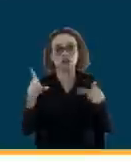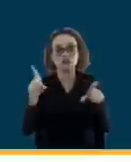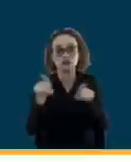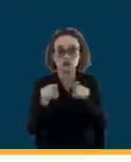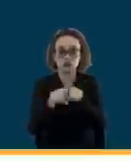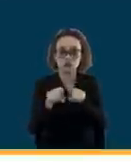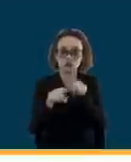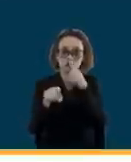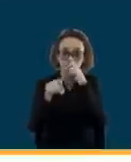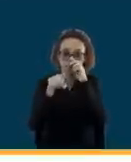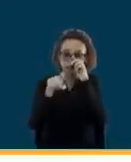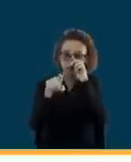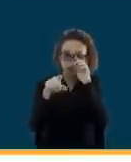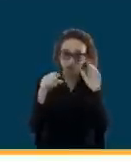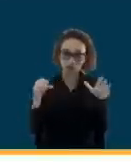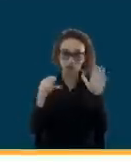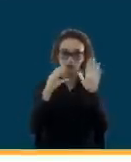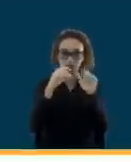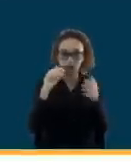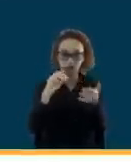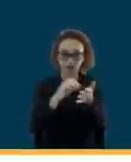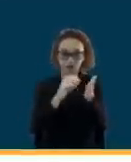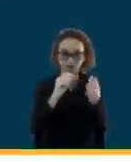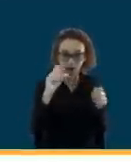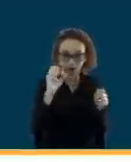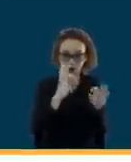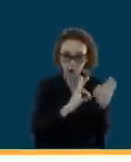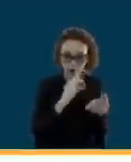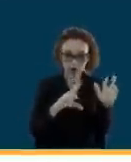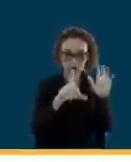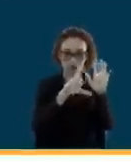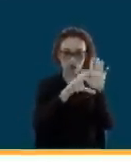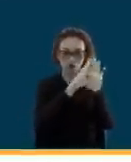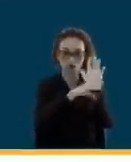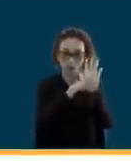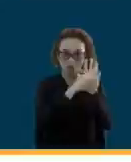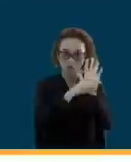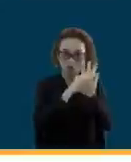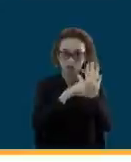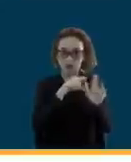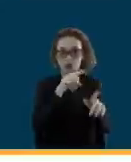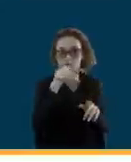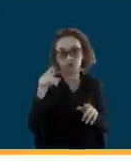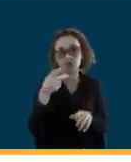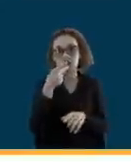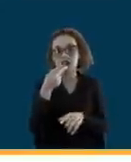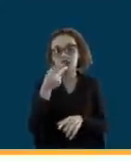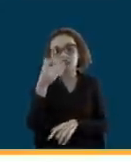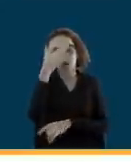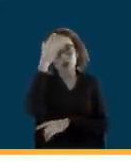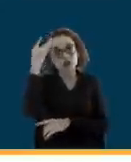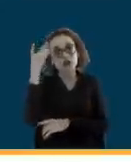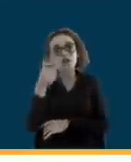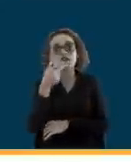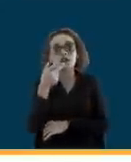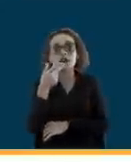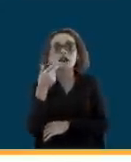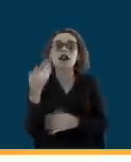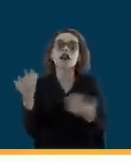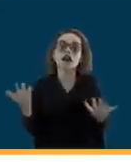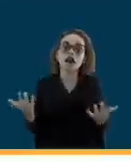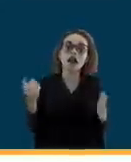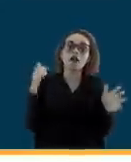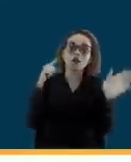desse conceito dos ativos culturais, falasse um pouco mais dele também, porque as pessoas perguntam aqui e aí falam, não, até uma pergunta muito boa